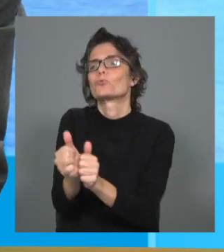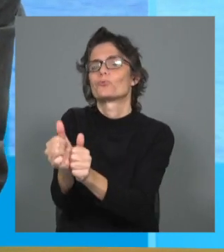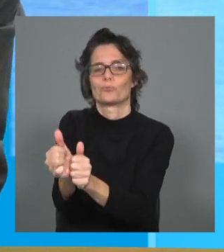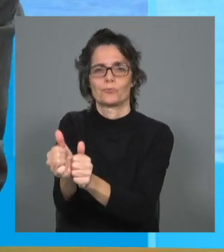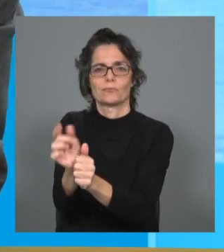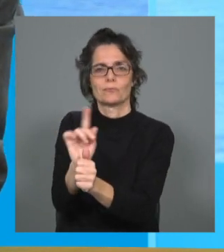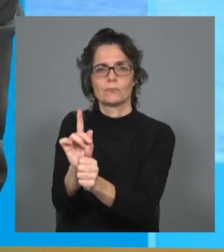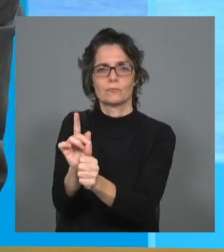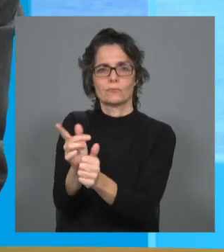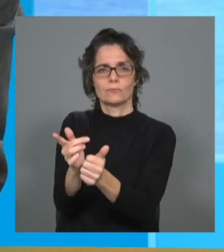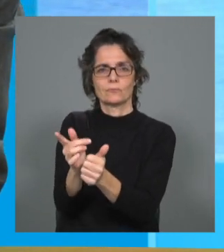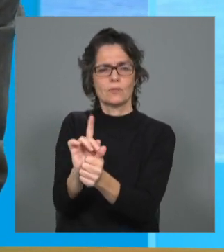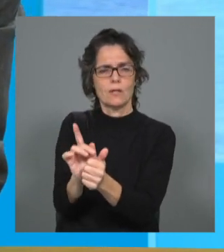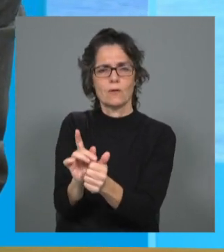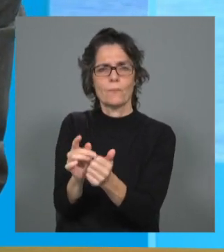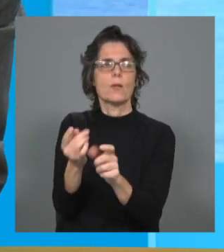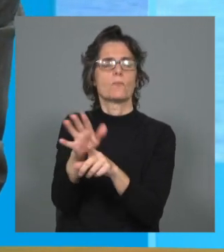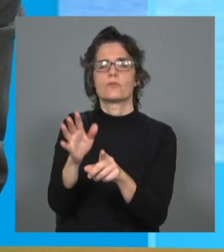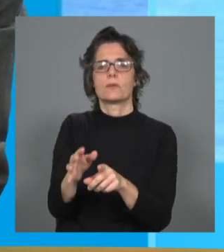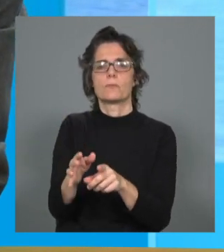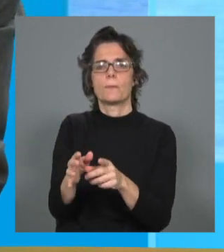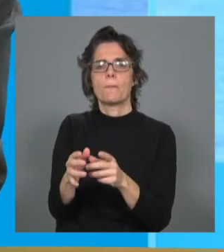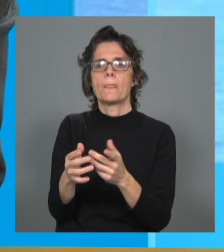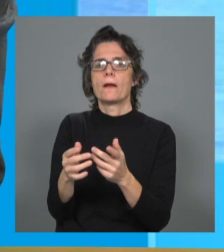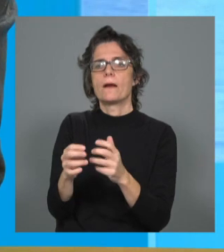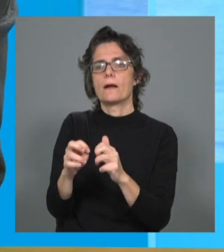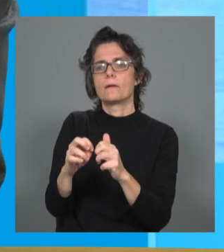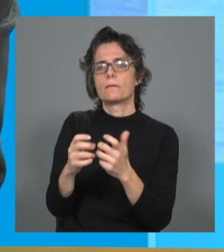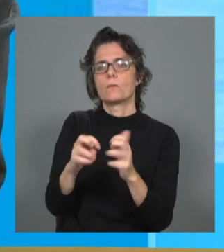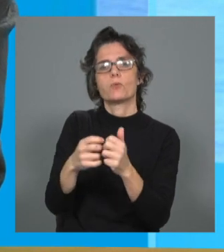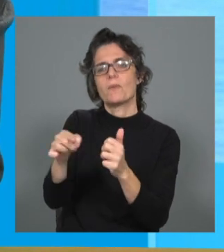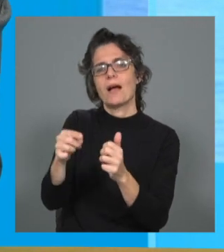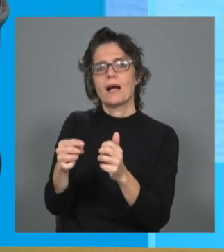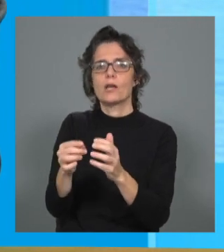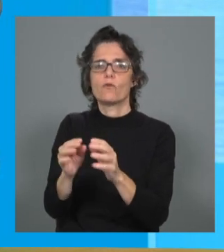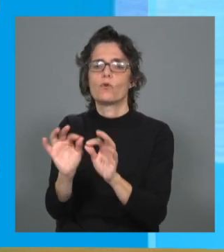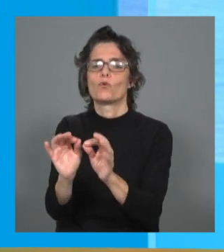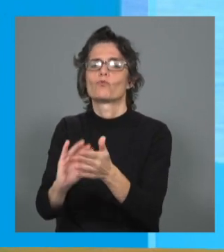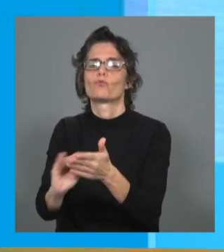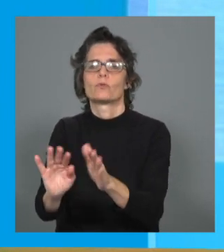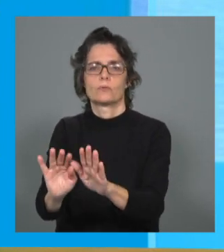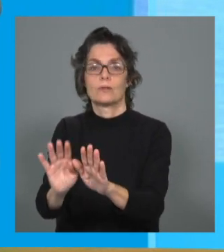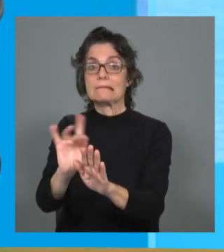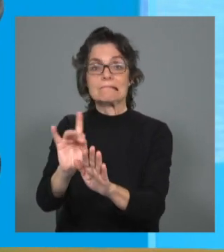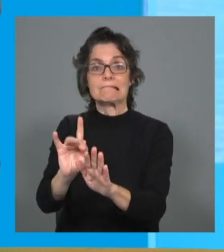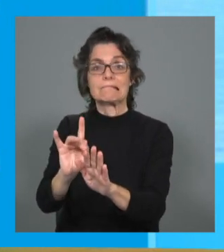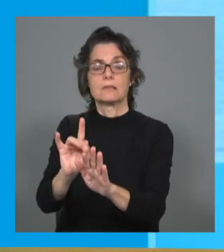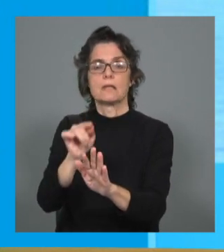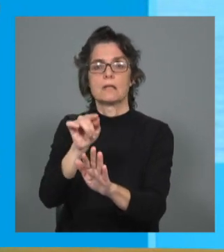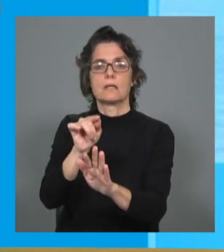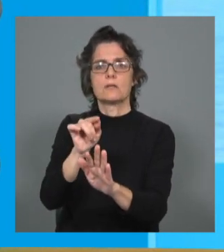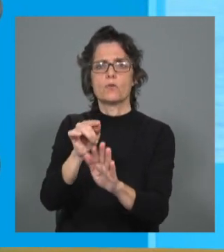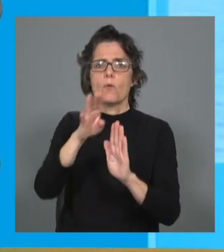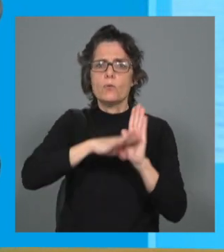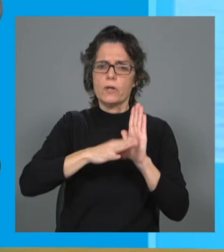de fazer esconder os problemas que a sociedade tem, mas em programas sociais de coesão, de